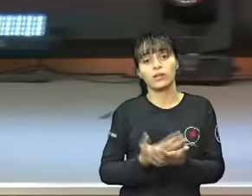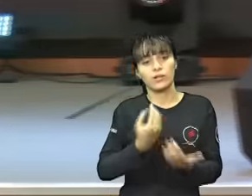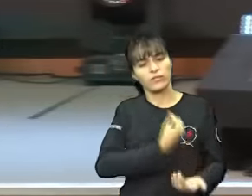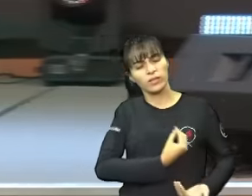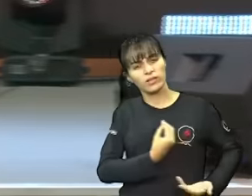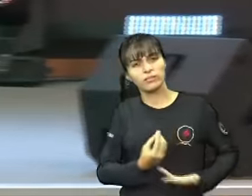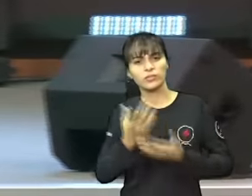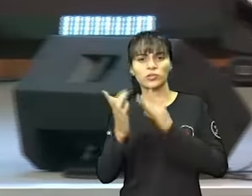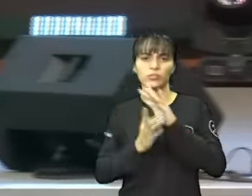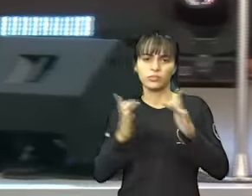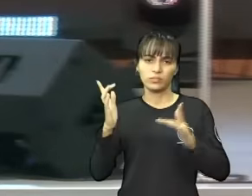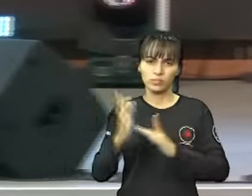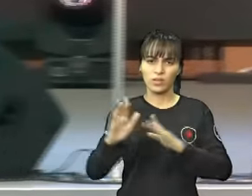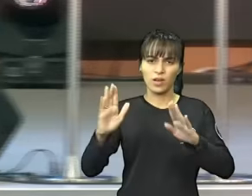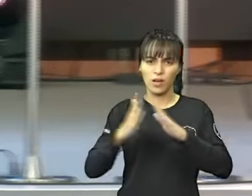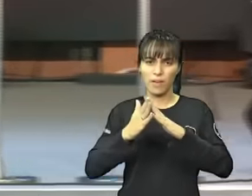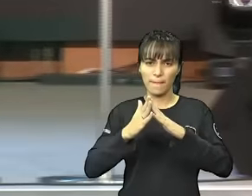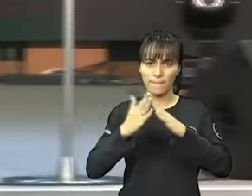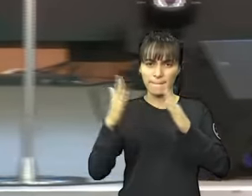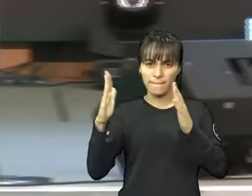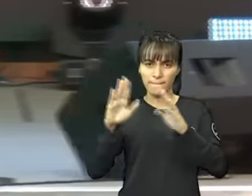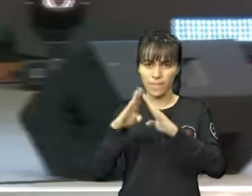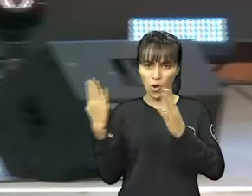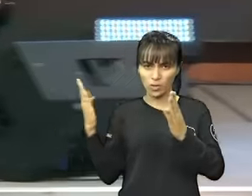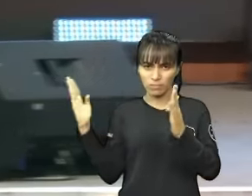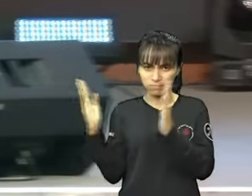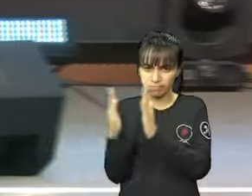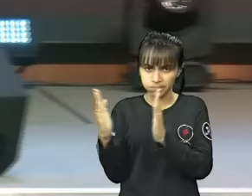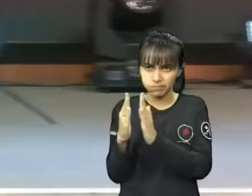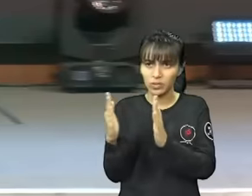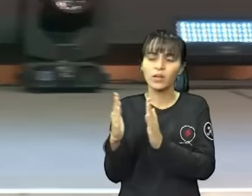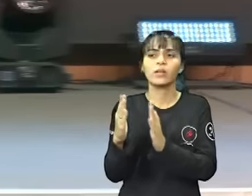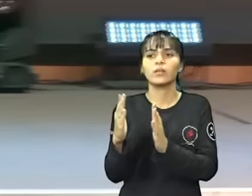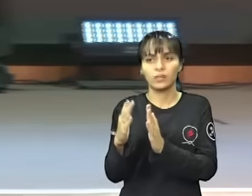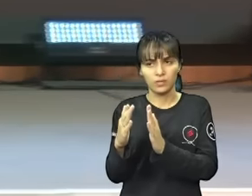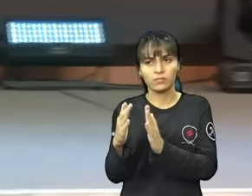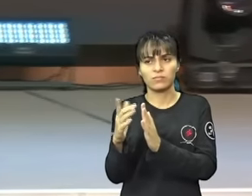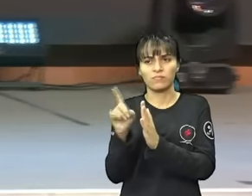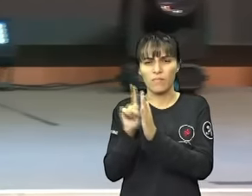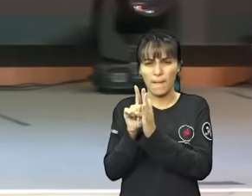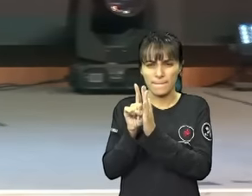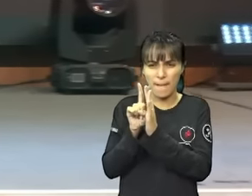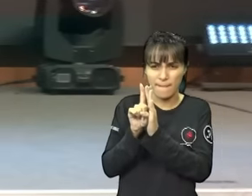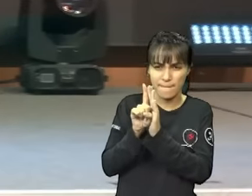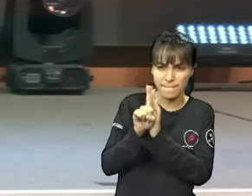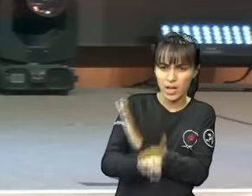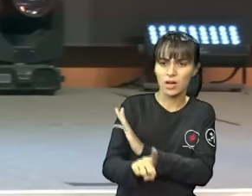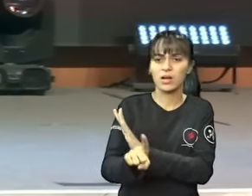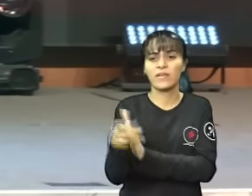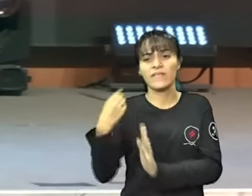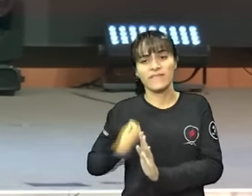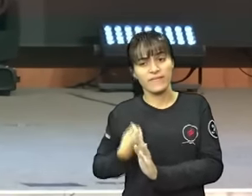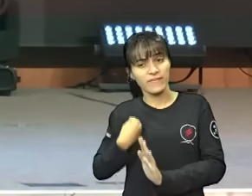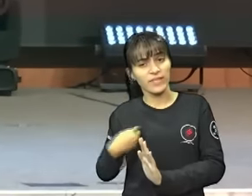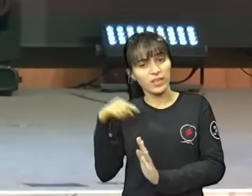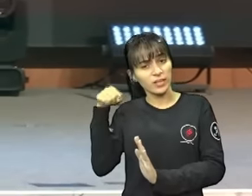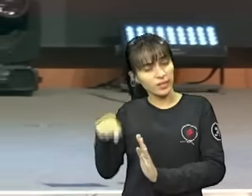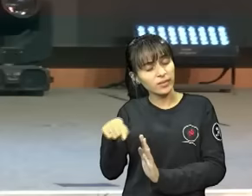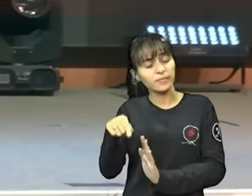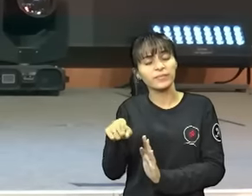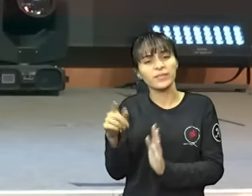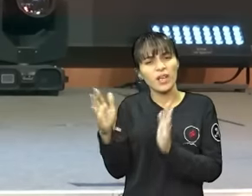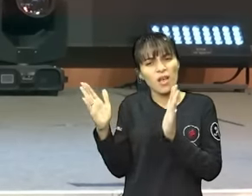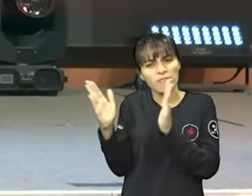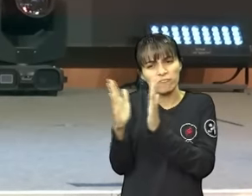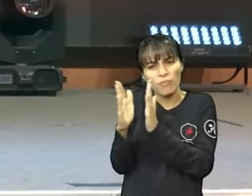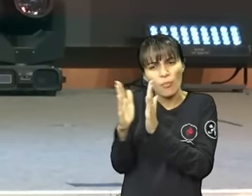entrar pela porta estreita tem um estilo de vidro que é estreito e ele é